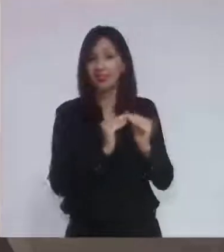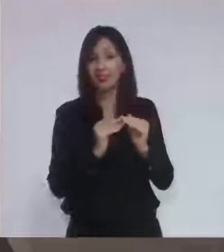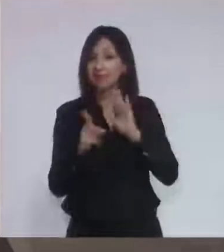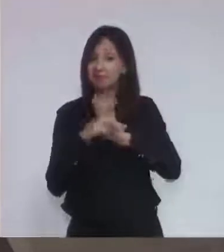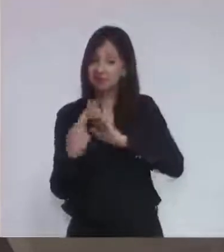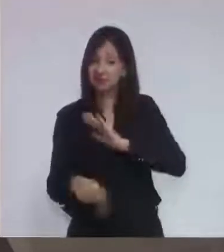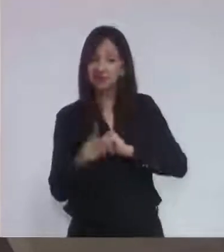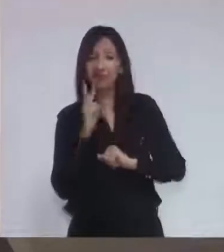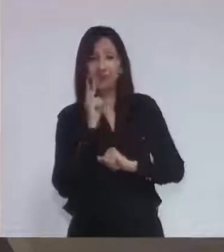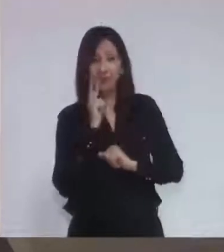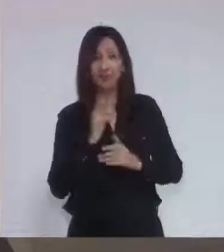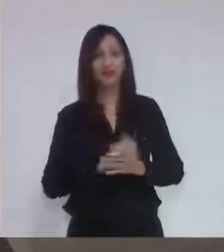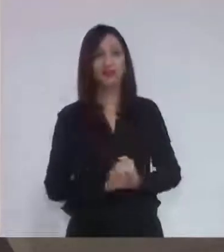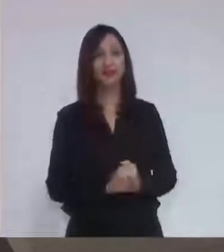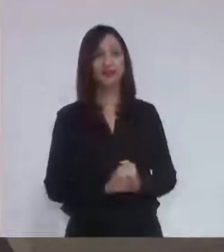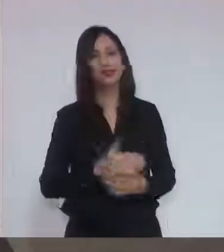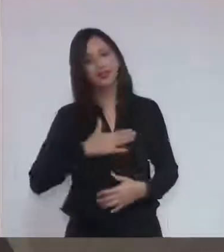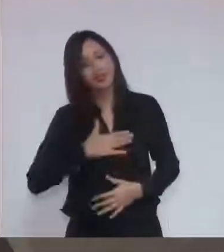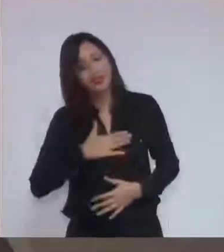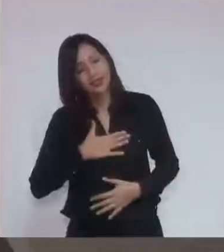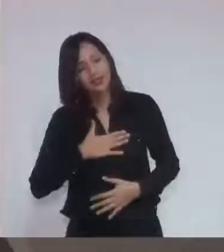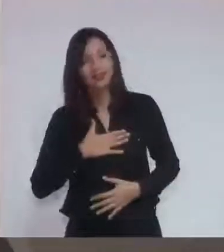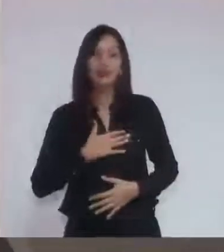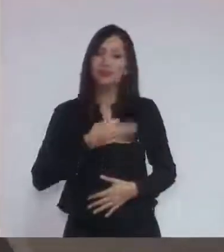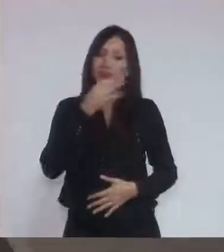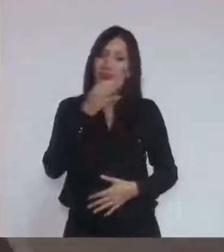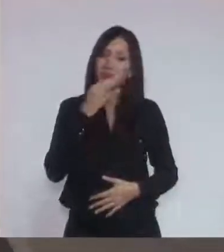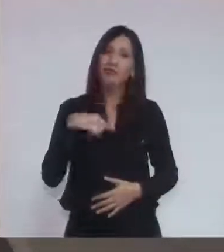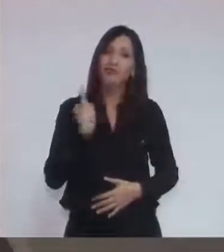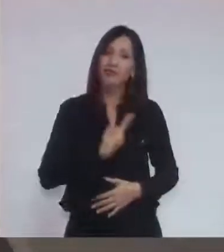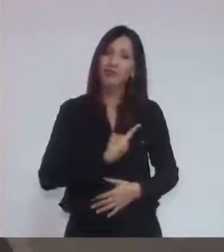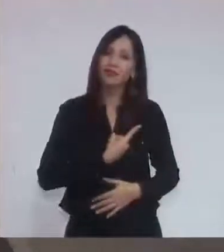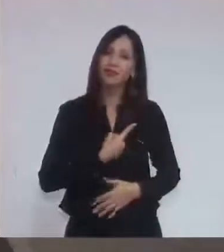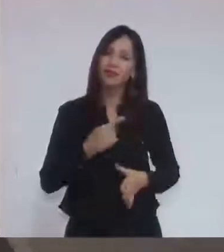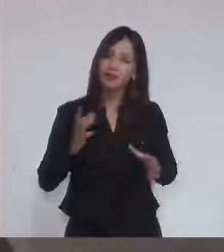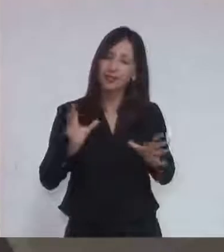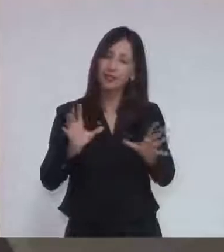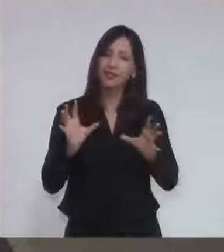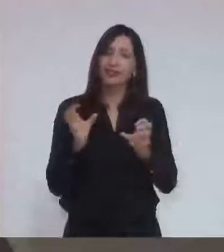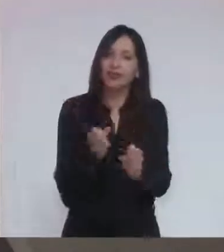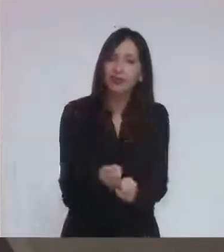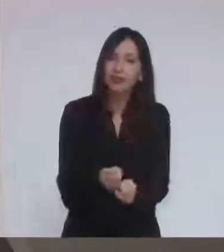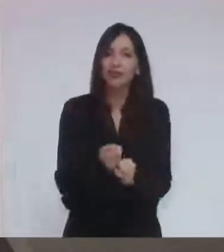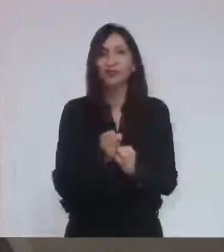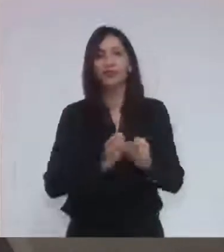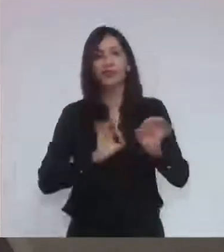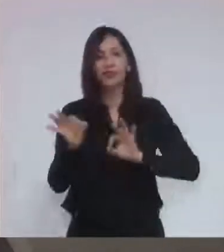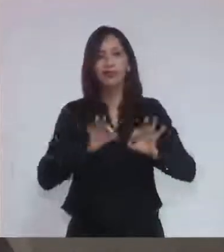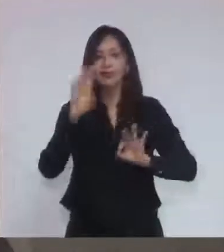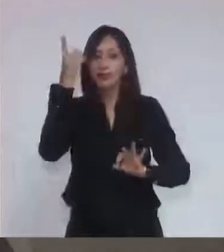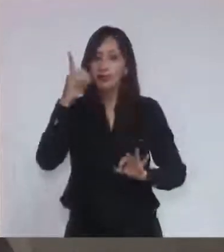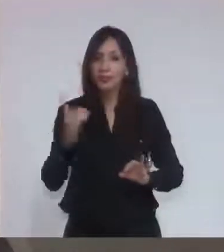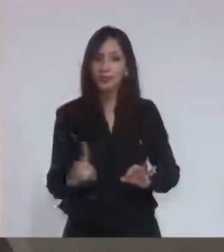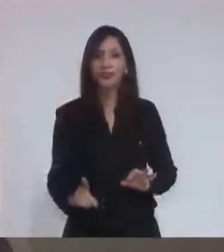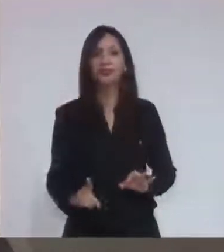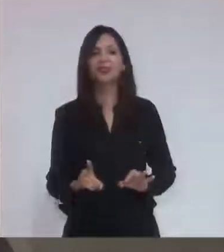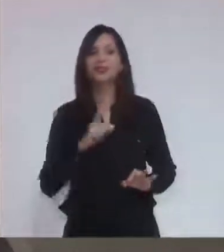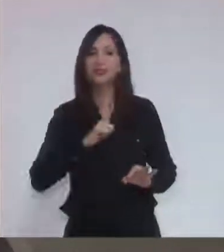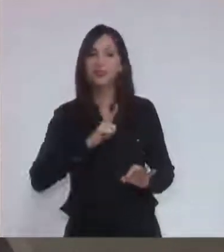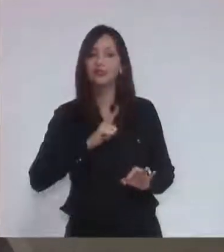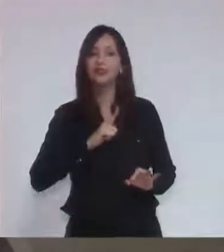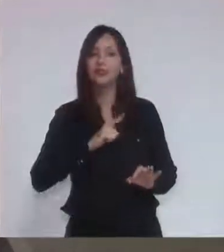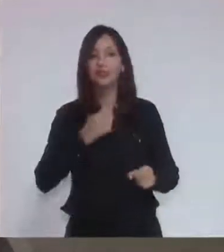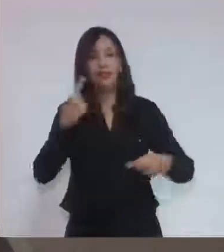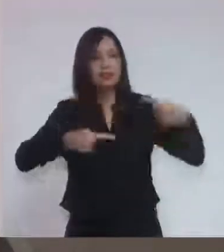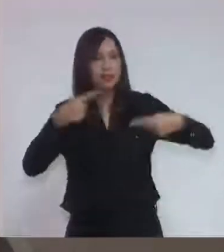Vinhedo. Não é? Então, a minha sugestão aqui é que a gente se envolva com o plano diretor, que nós questionamos o plano diretor,